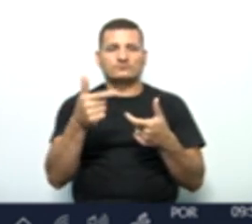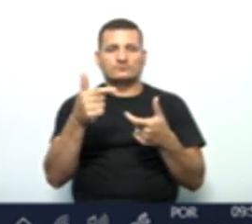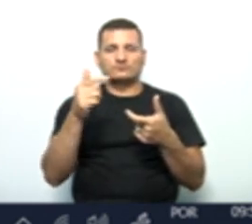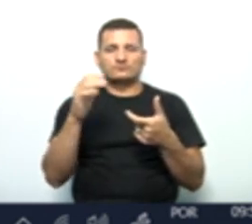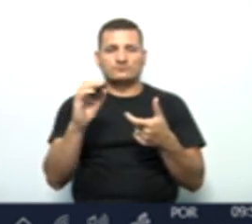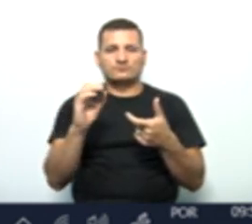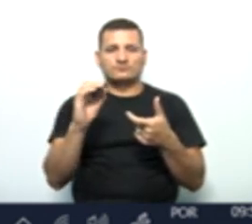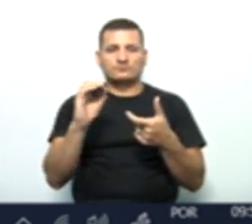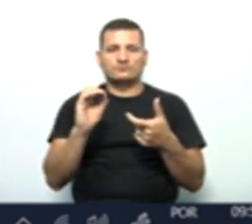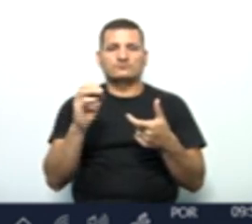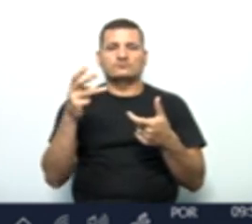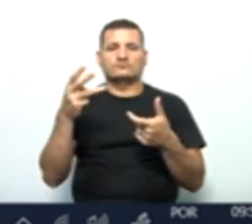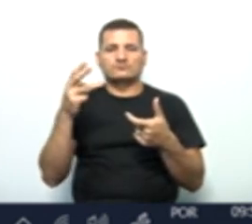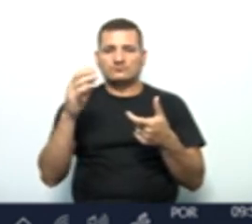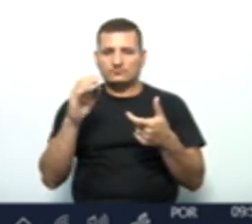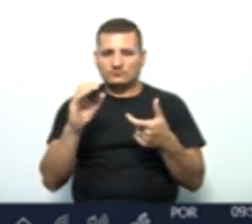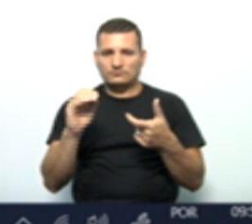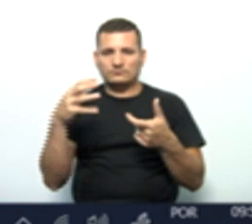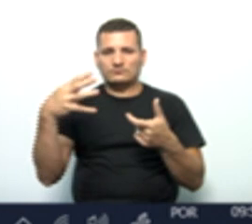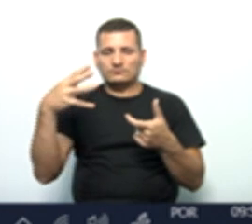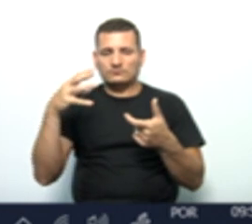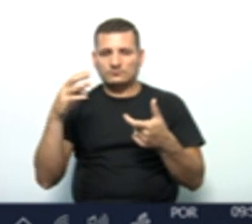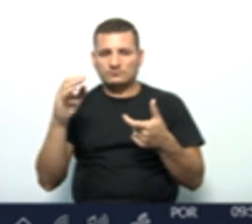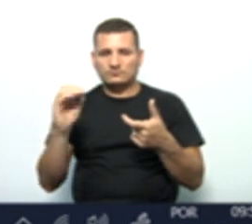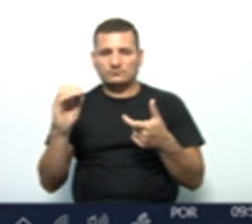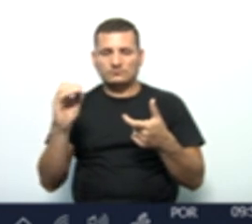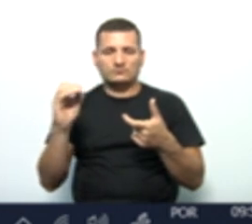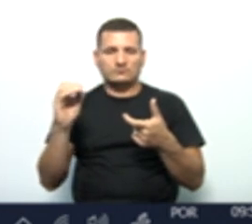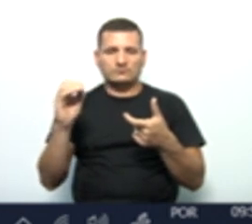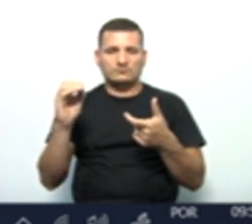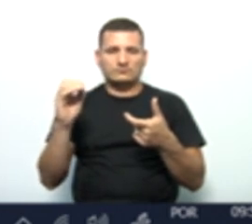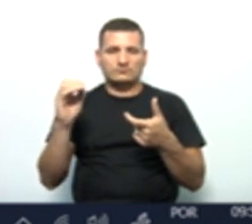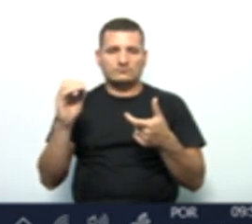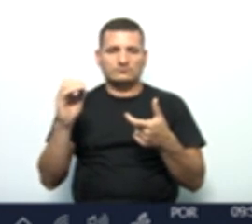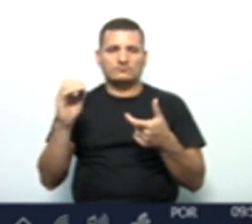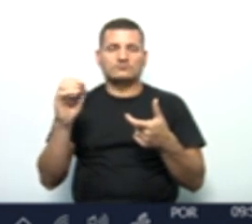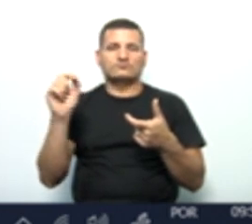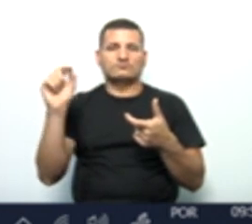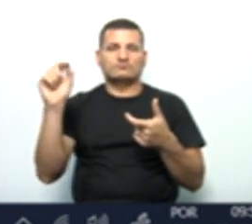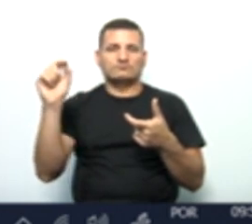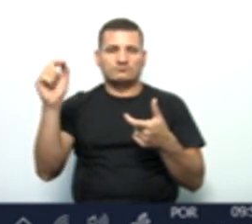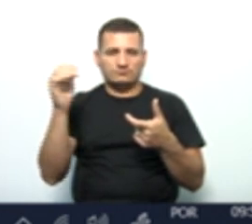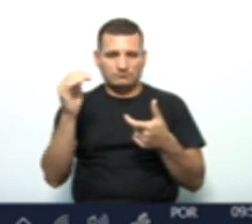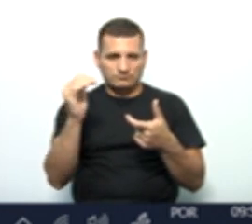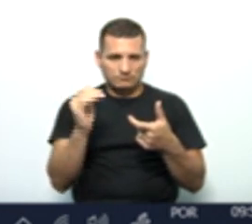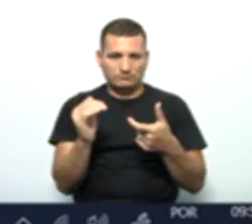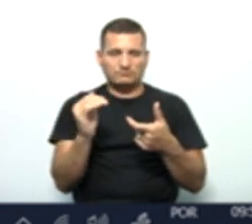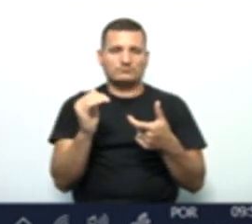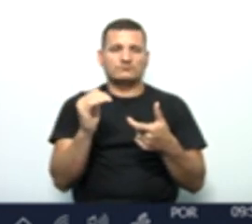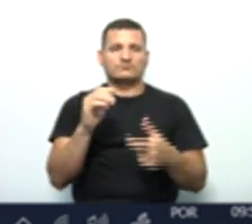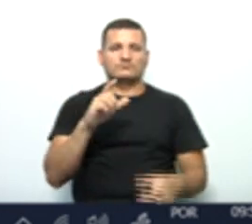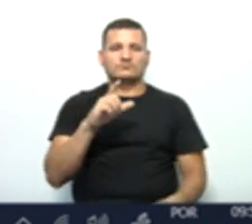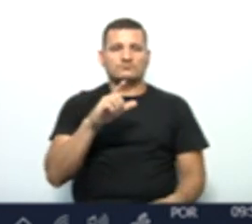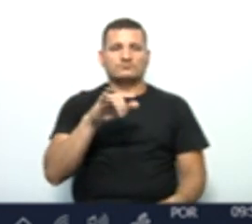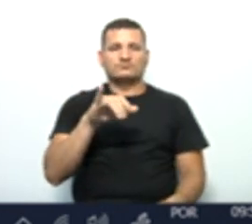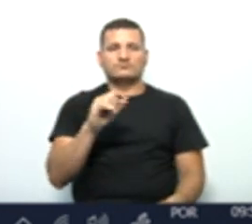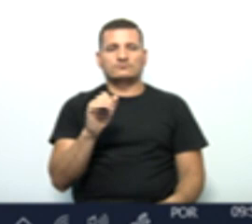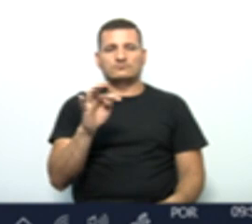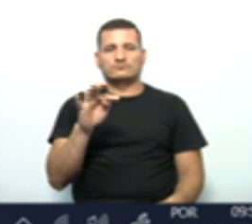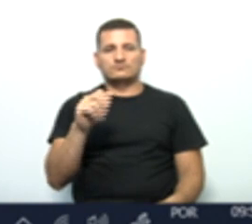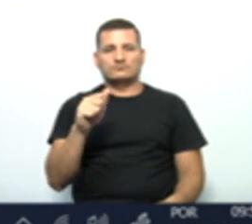30 e 40. Ok? Vou dar um Enter, vou botar aqui lista,